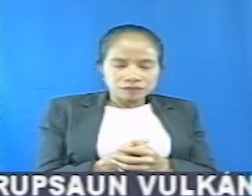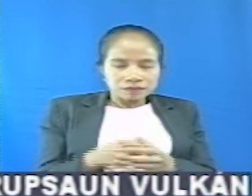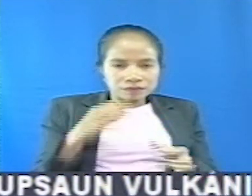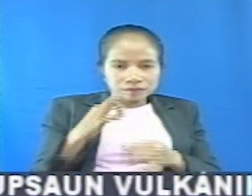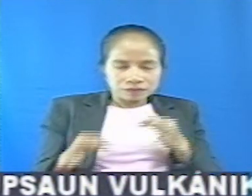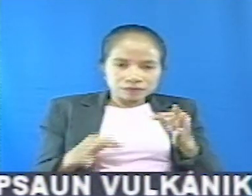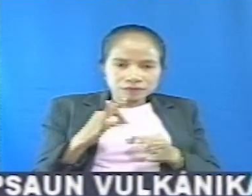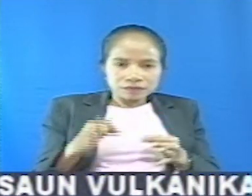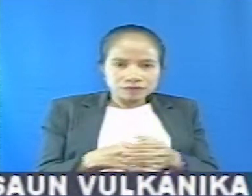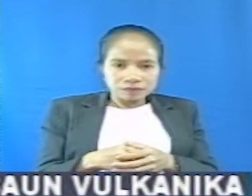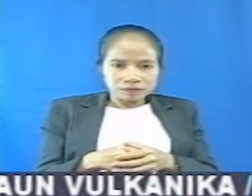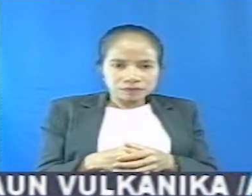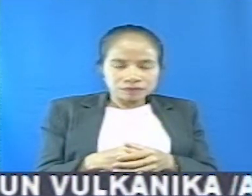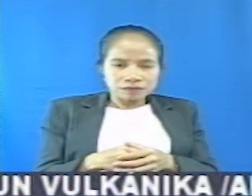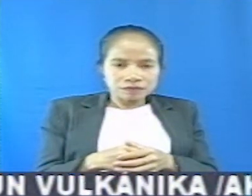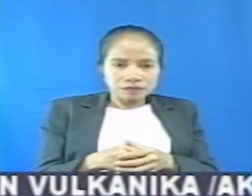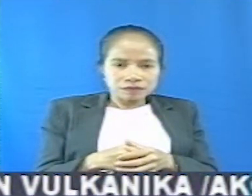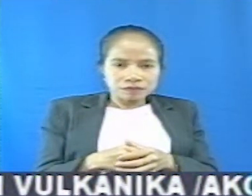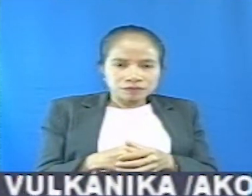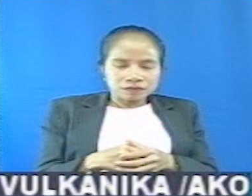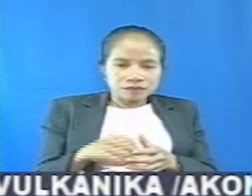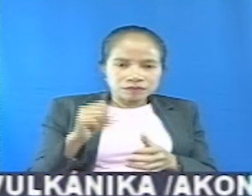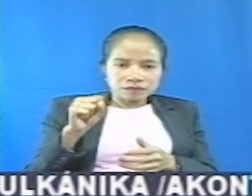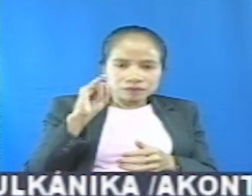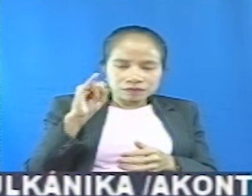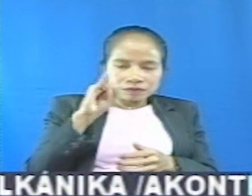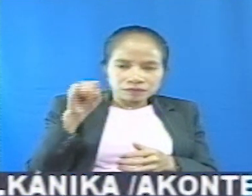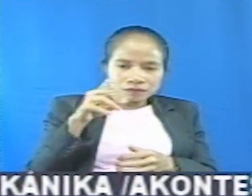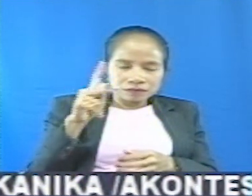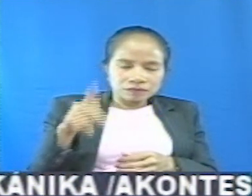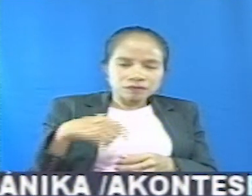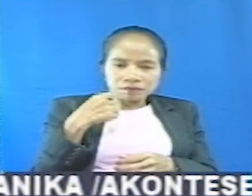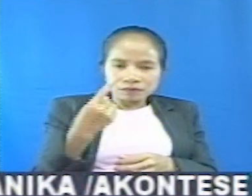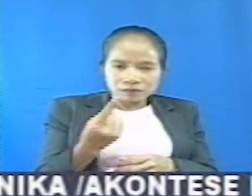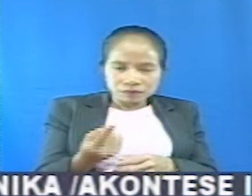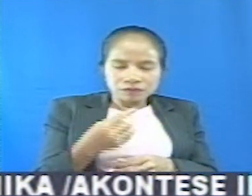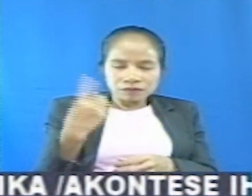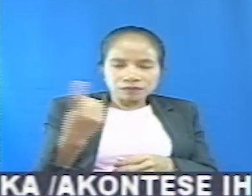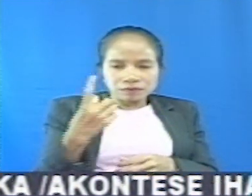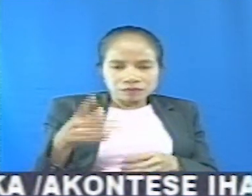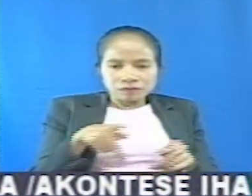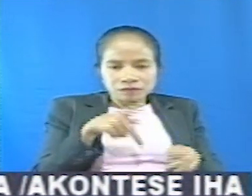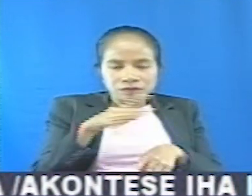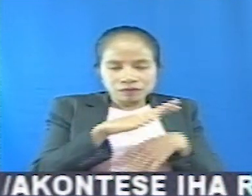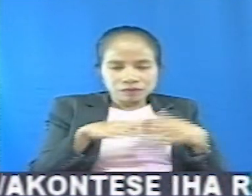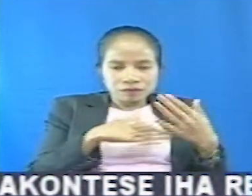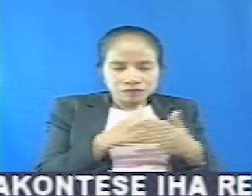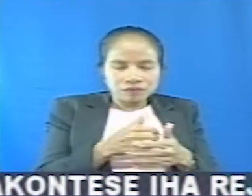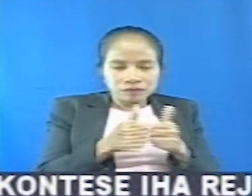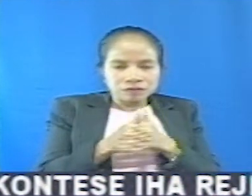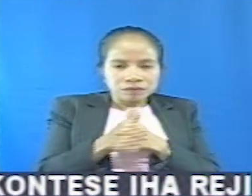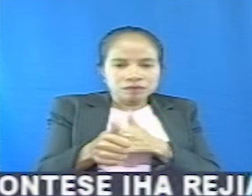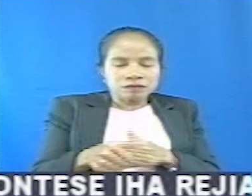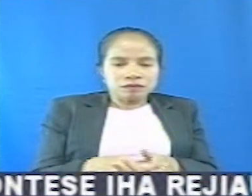Mas que não é, setor integrado gestão crise apela na Fátima cidadão Hotu a tu cumprir